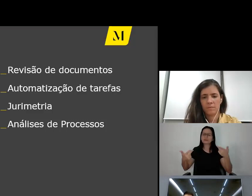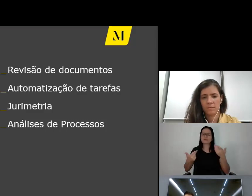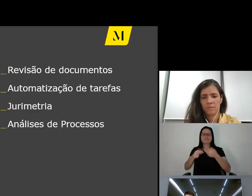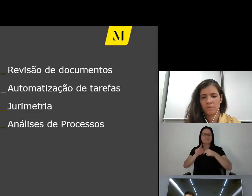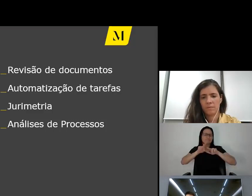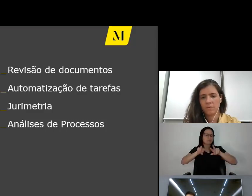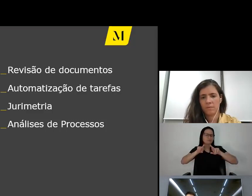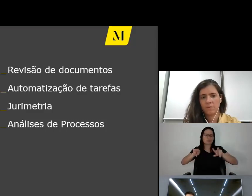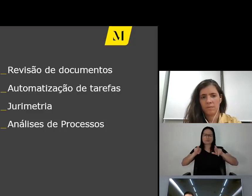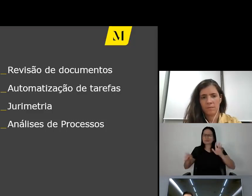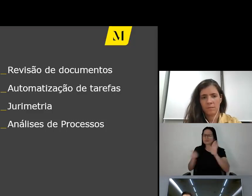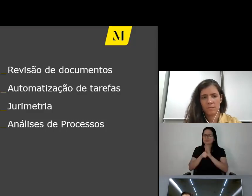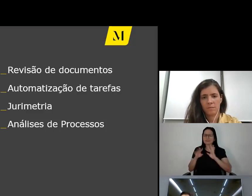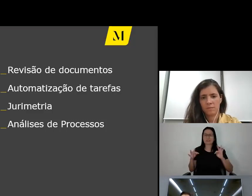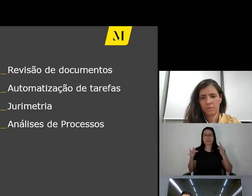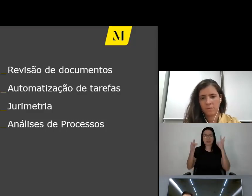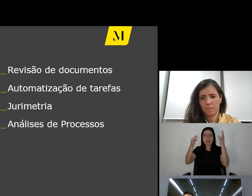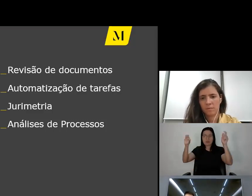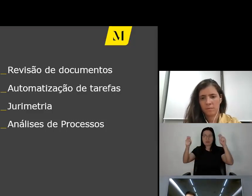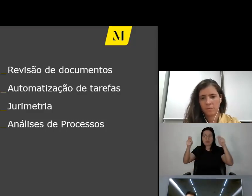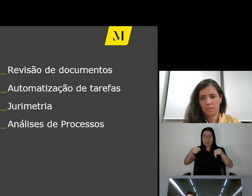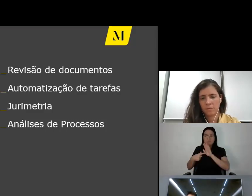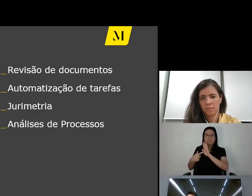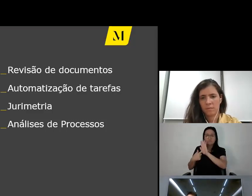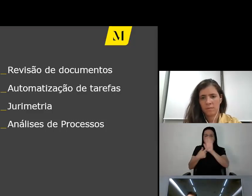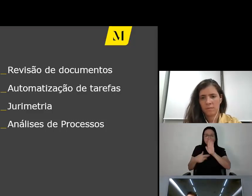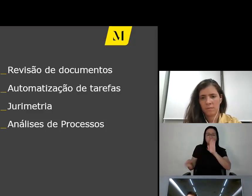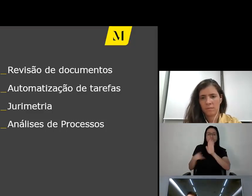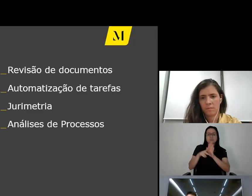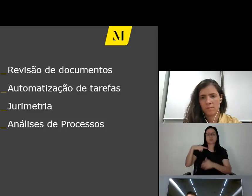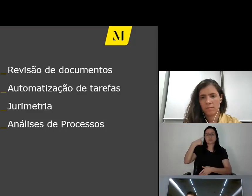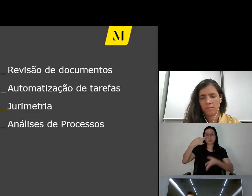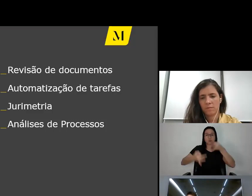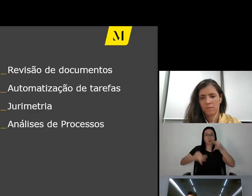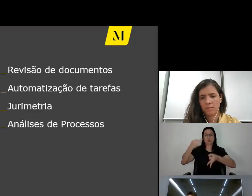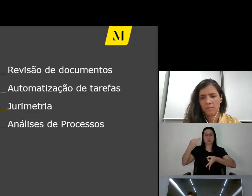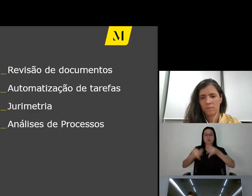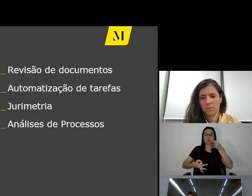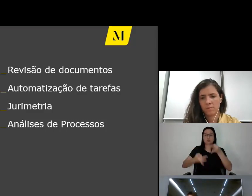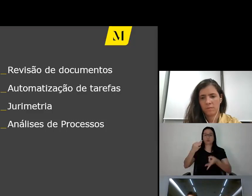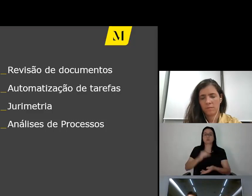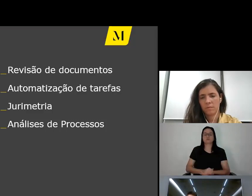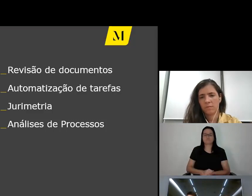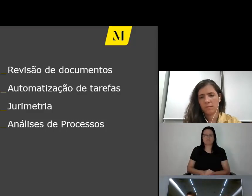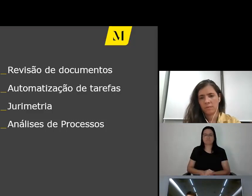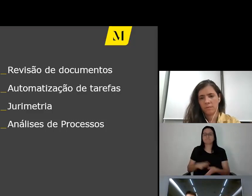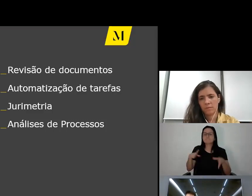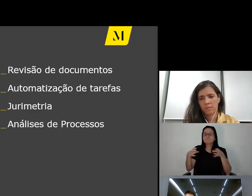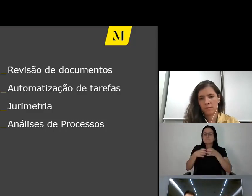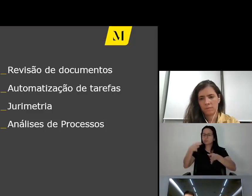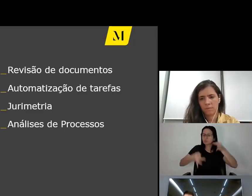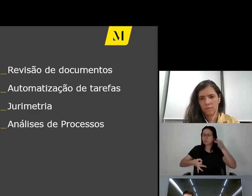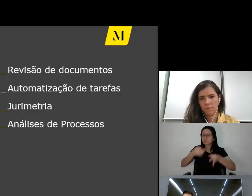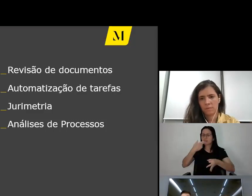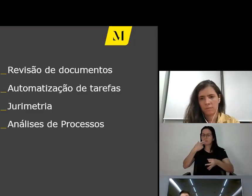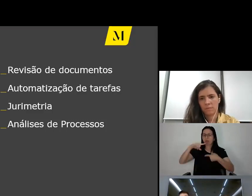de tecnologia, só que traduzido para o nosso mundo jurídico. Afinal, há quem diga que o nosso mundo jurídico ele é muito tradicional, ele é